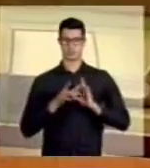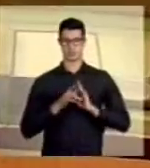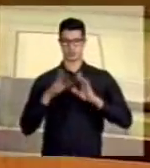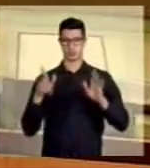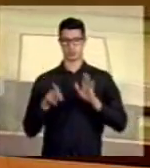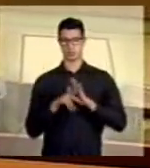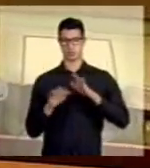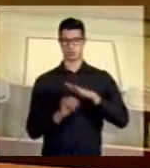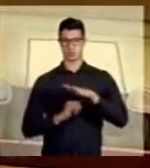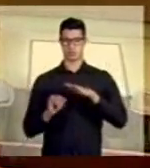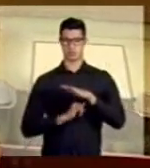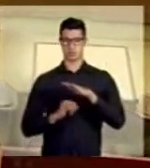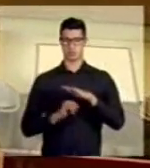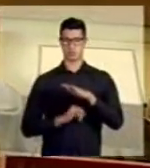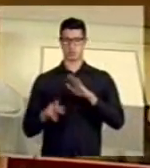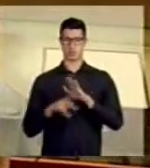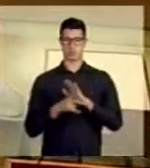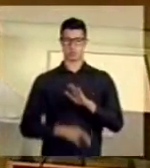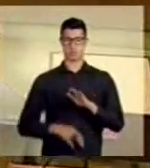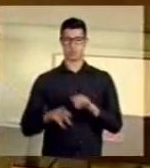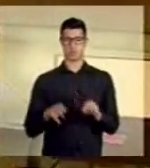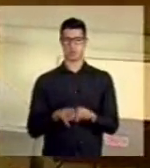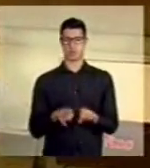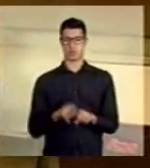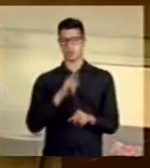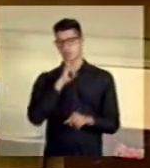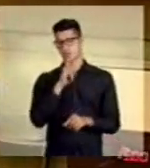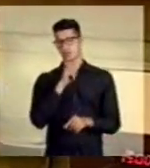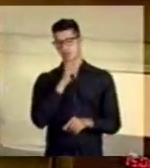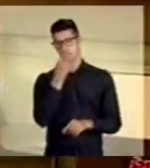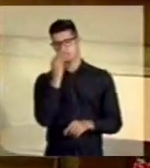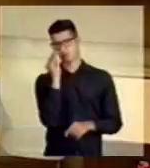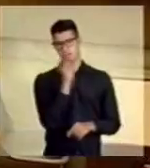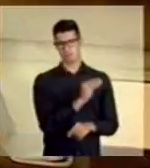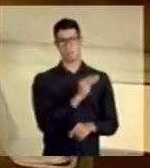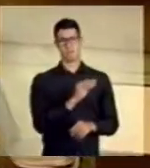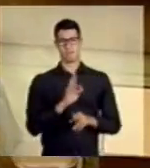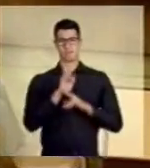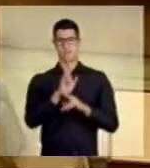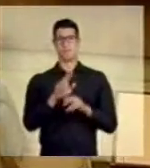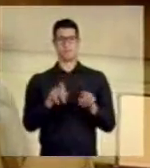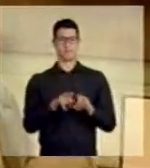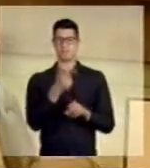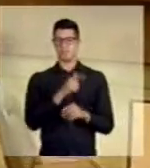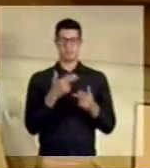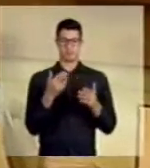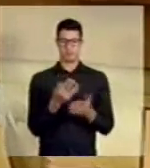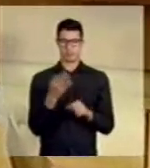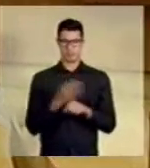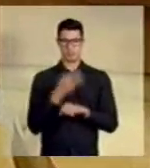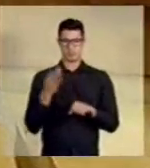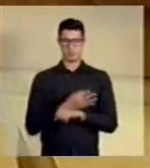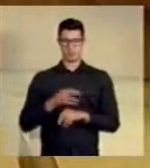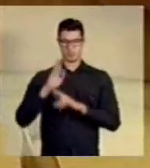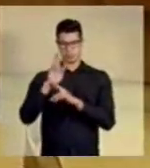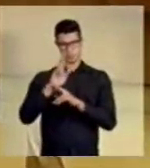da instituição, das instituições estatais, pois ninguém o ignora, o regime democrático não tolera. O